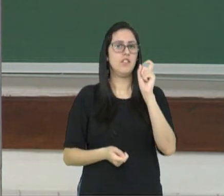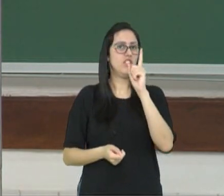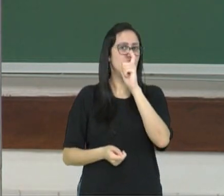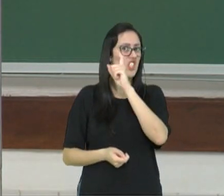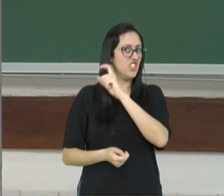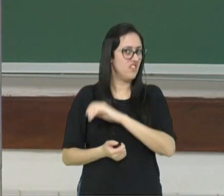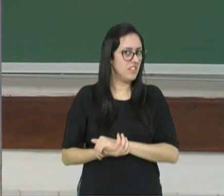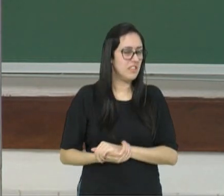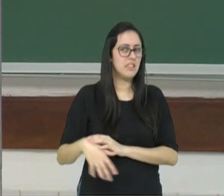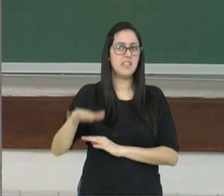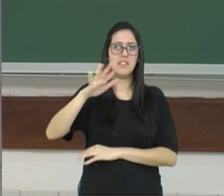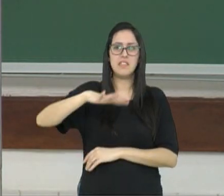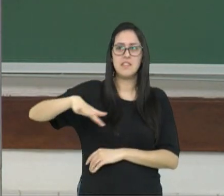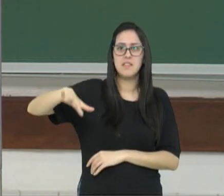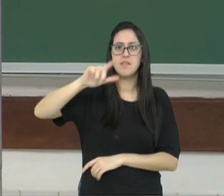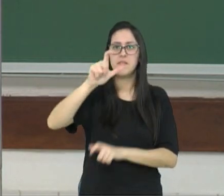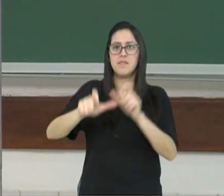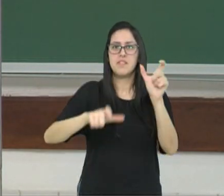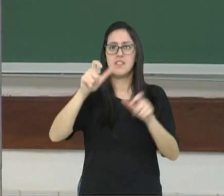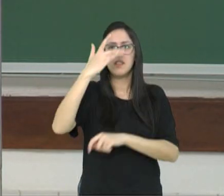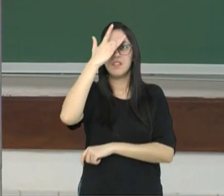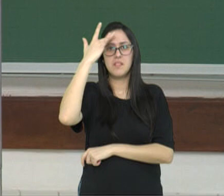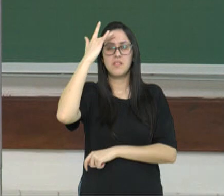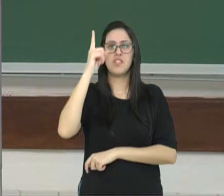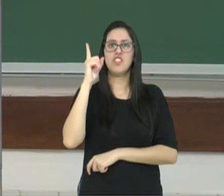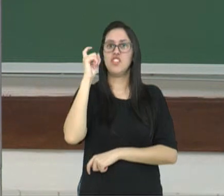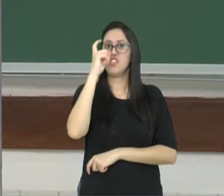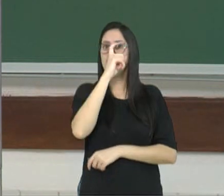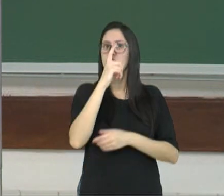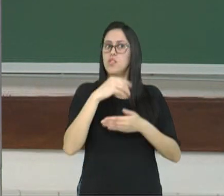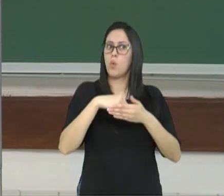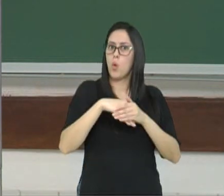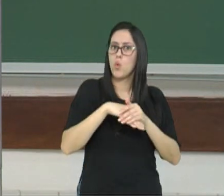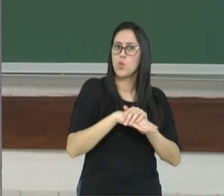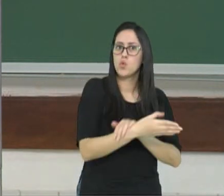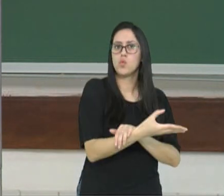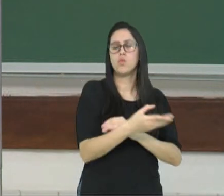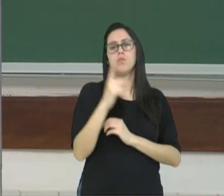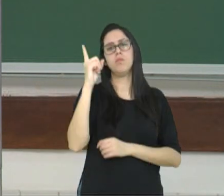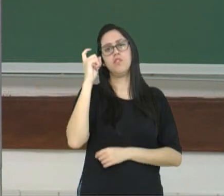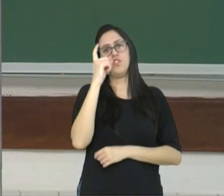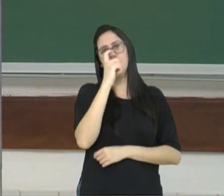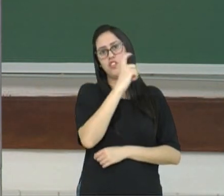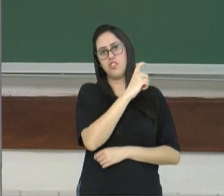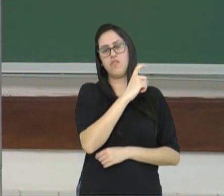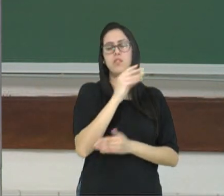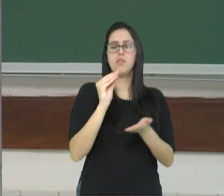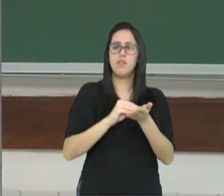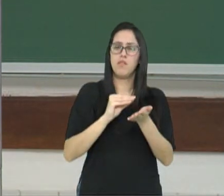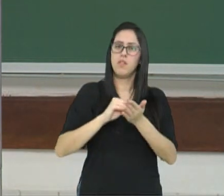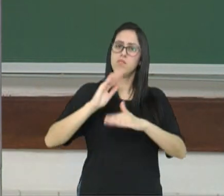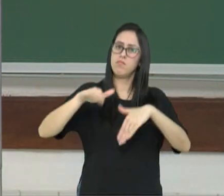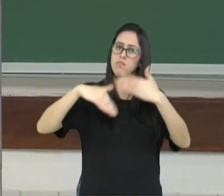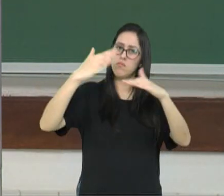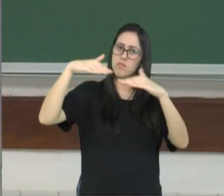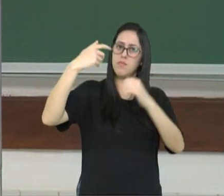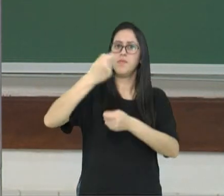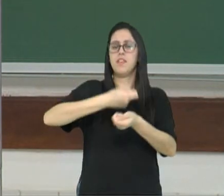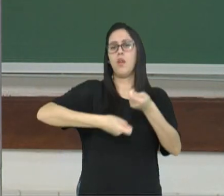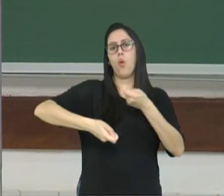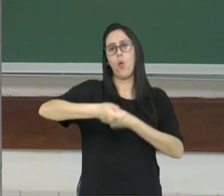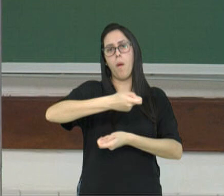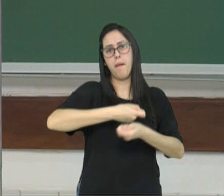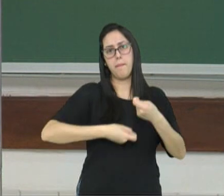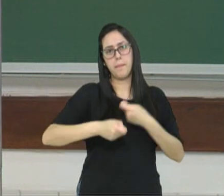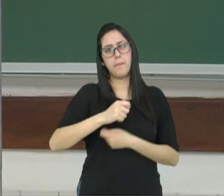dos moradores do país e dificultava para eles também conseguirem progredir os seus territórios, desenvolver uma economia própria. E